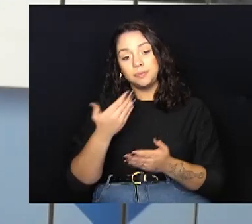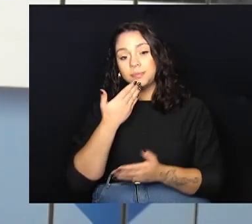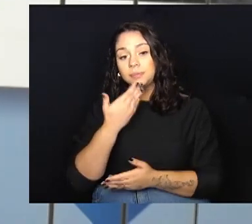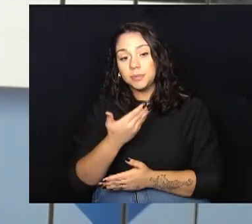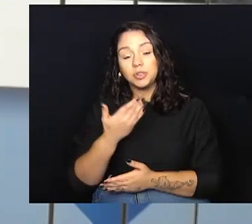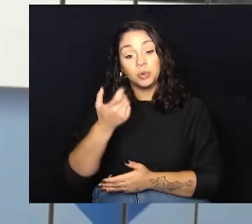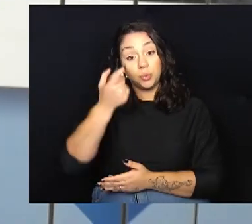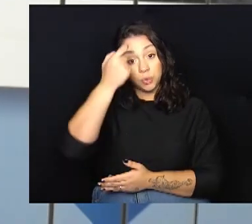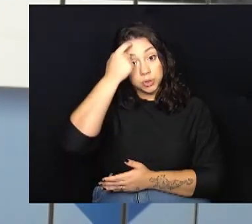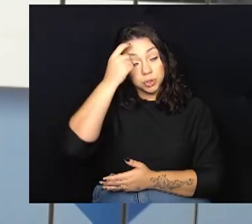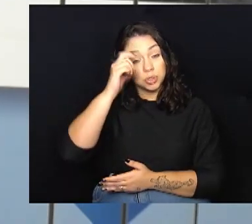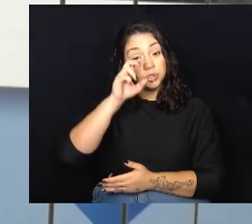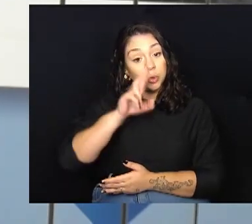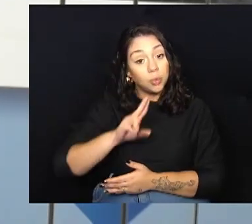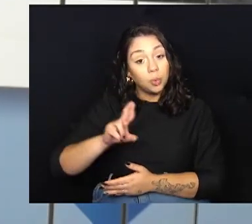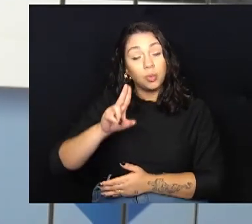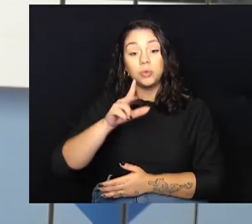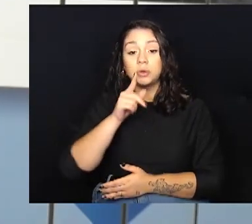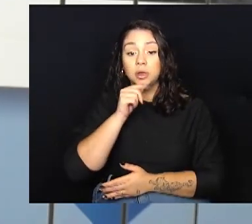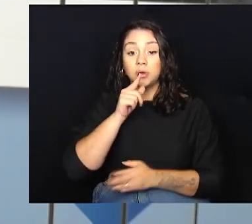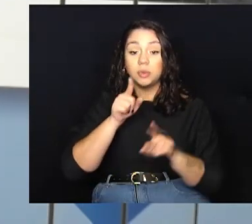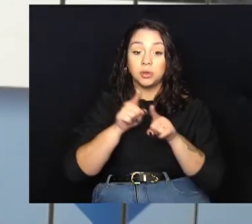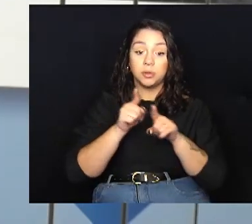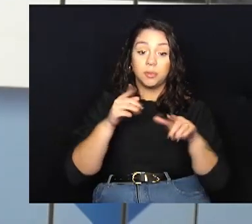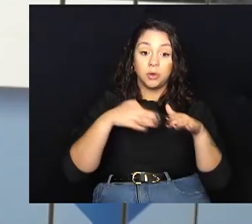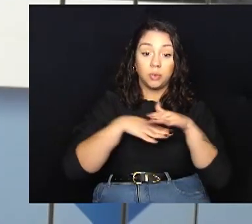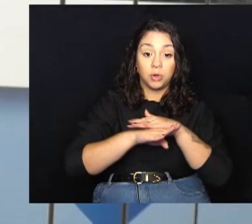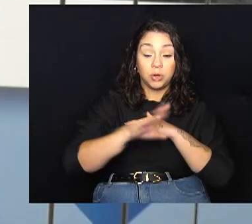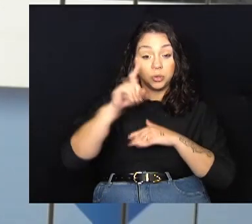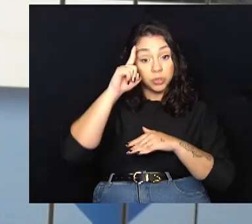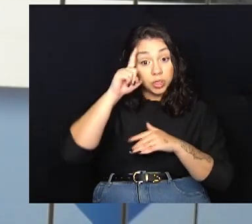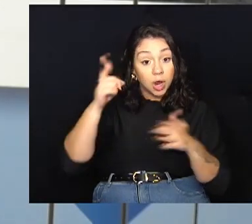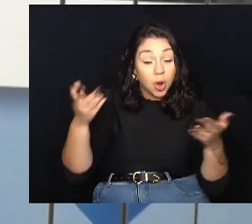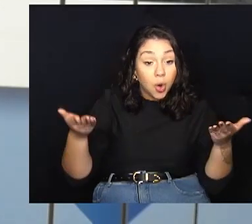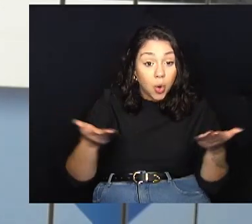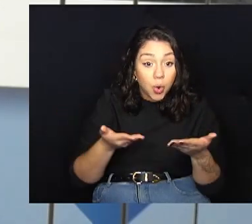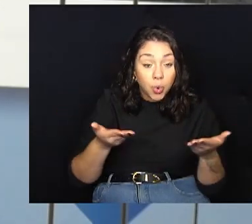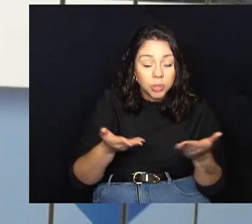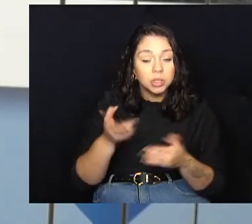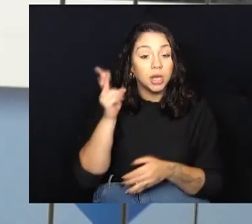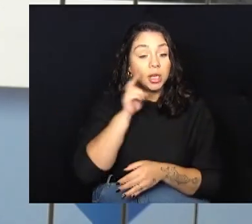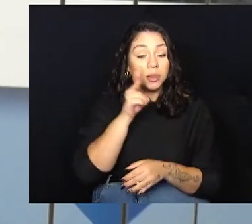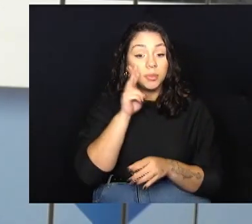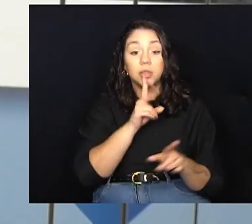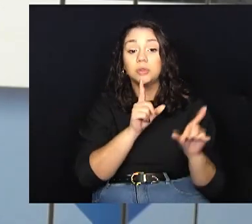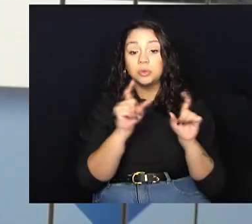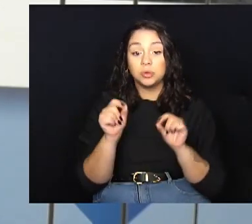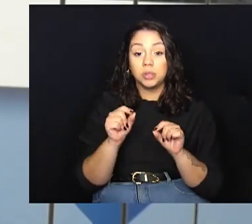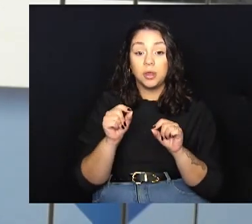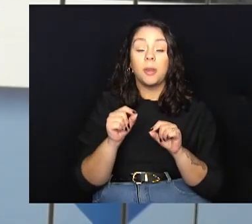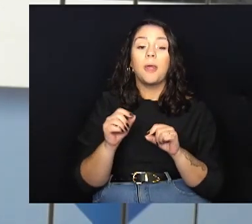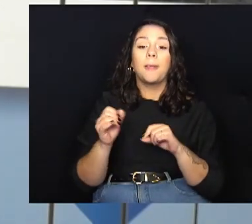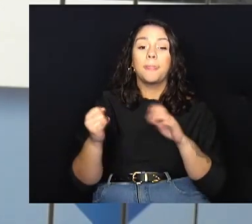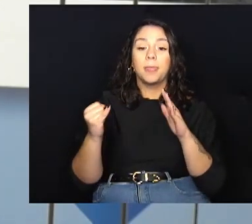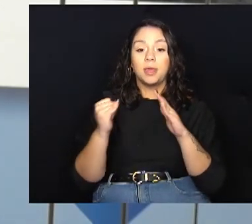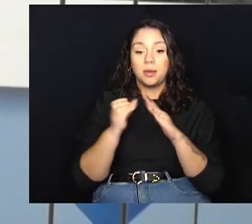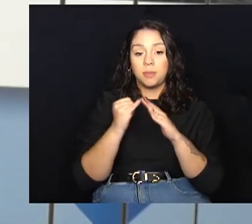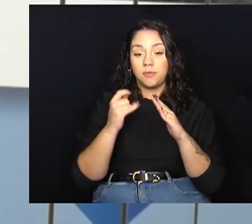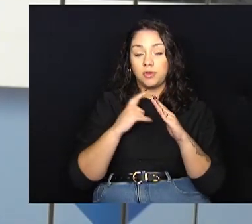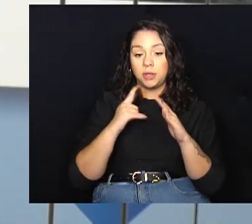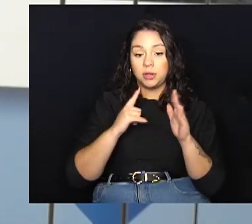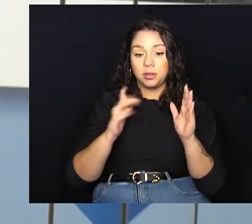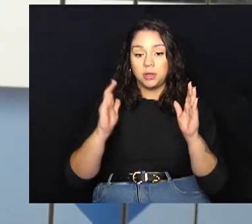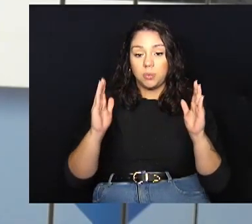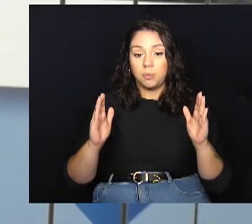consciente façam a reserva no dia de hoje Lembrando que os imóveis que possuem caixa d'água